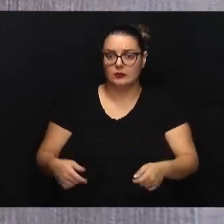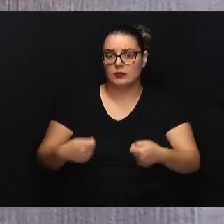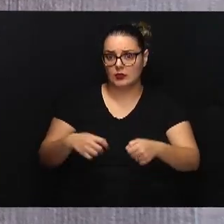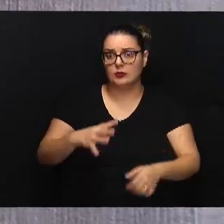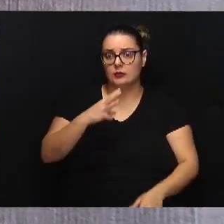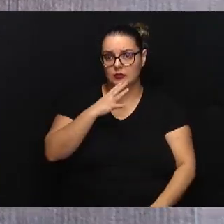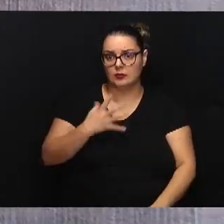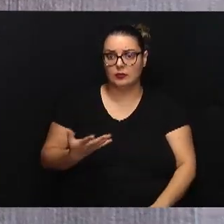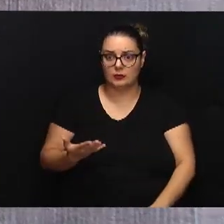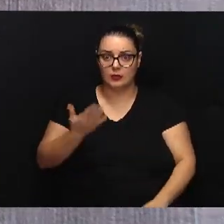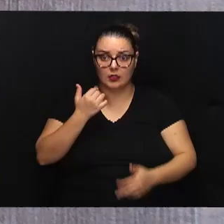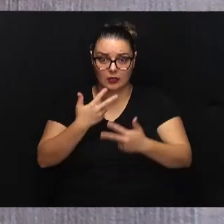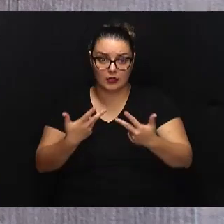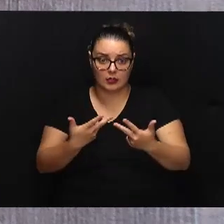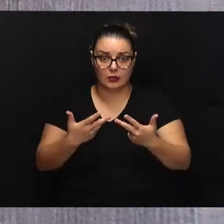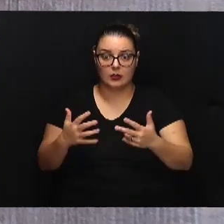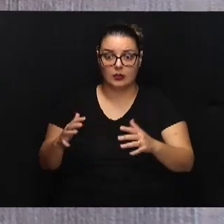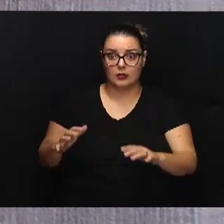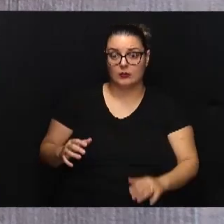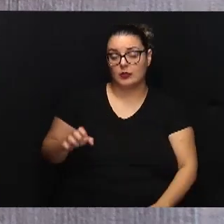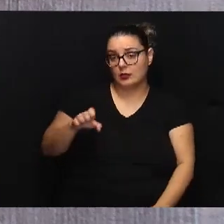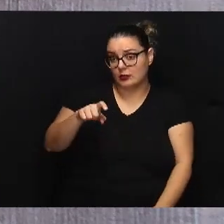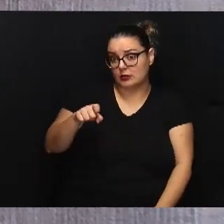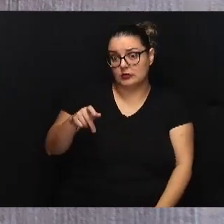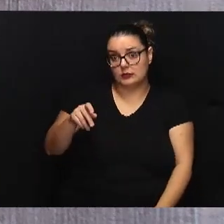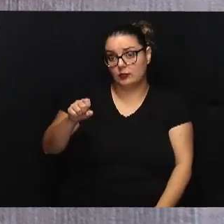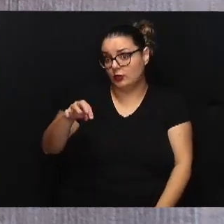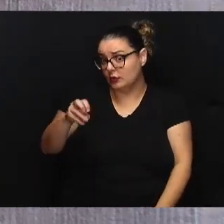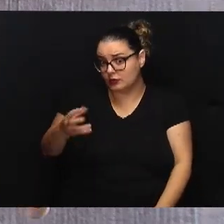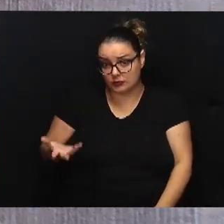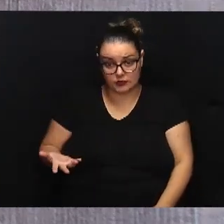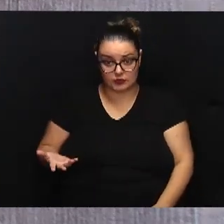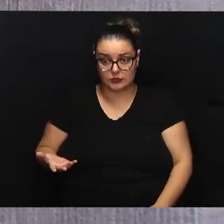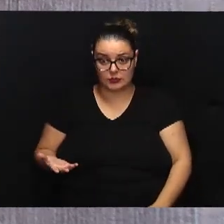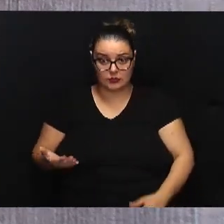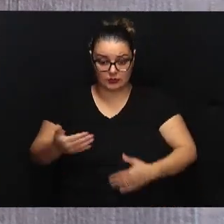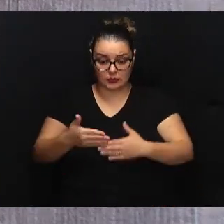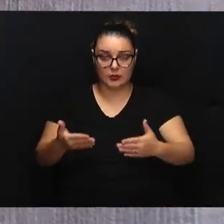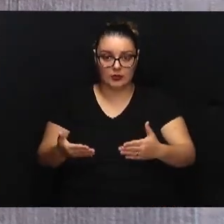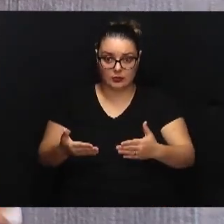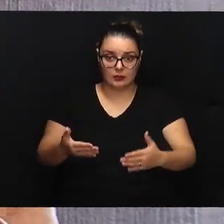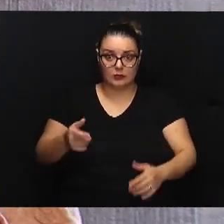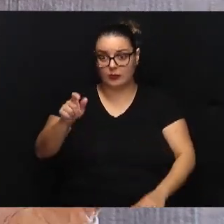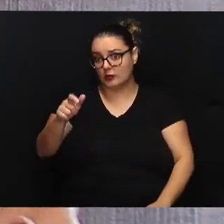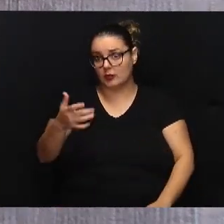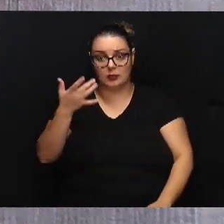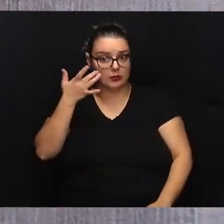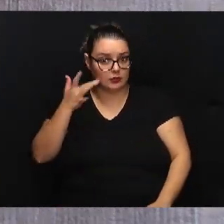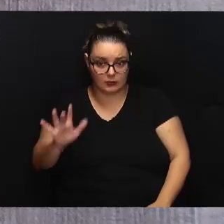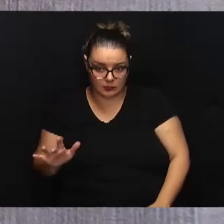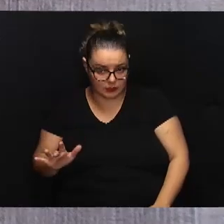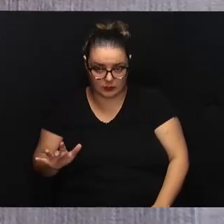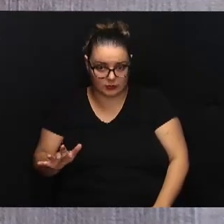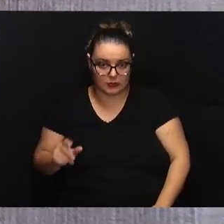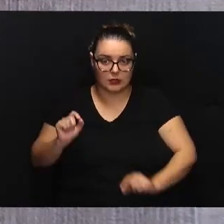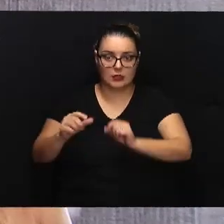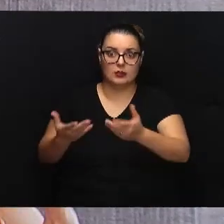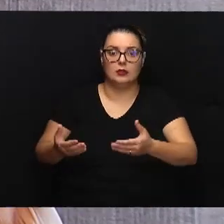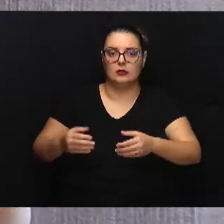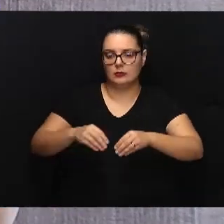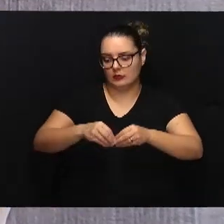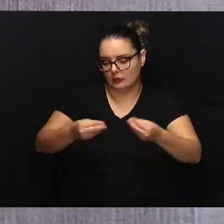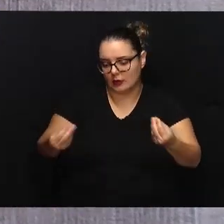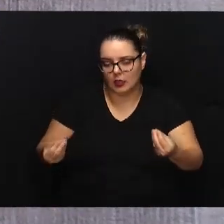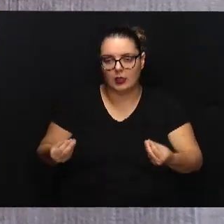alimento exposto, né? É uma cesta que facilmente uma pessoa que eu não conheça consegue abrir essa cesta, tirar